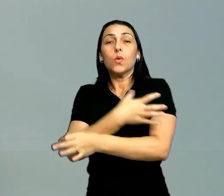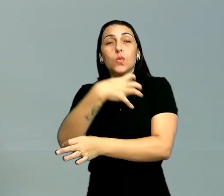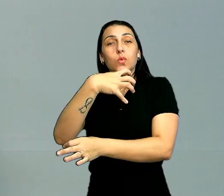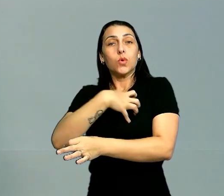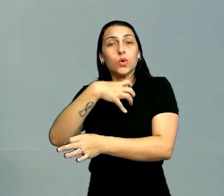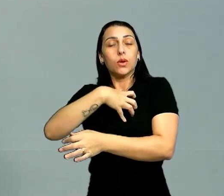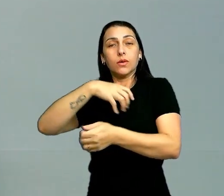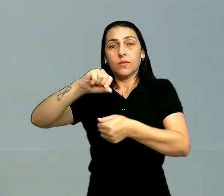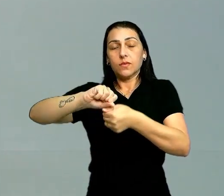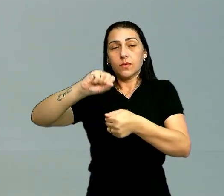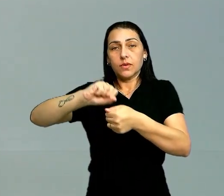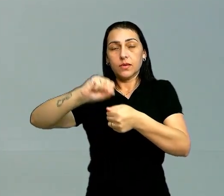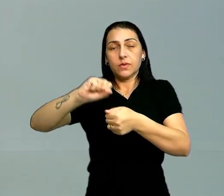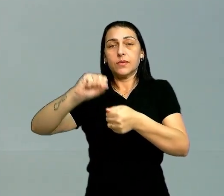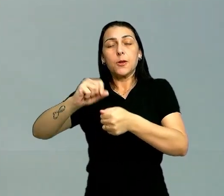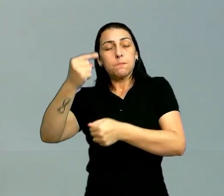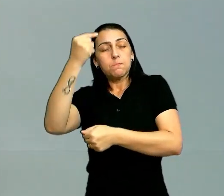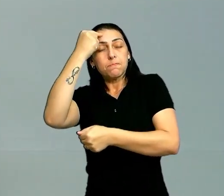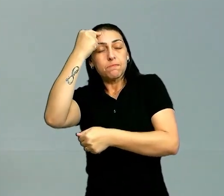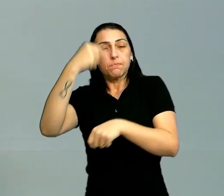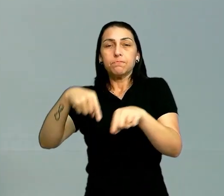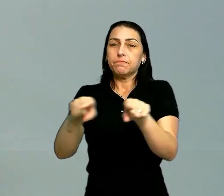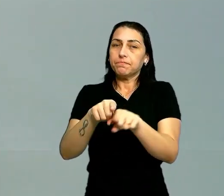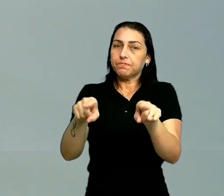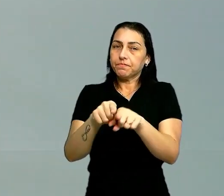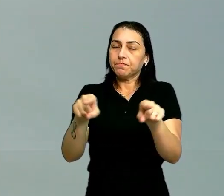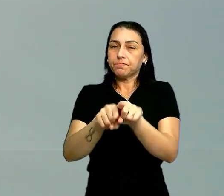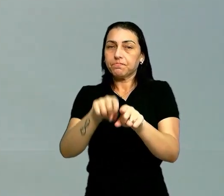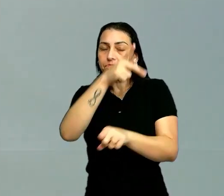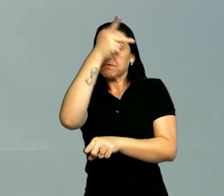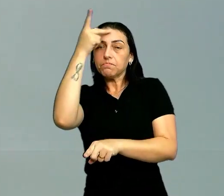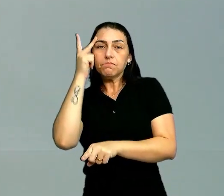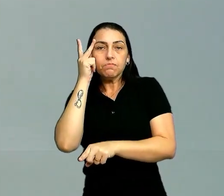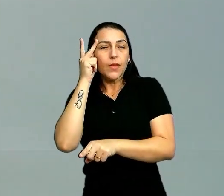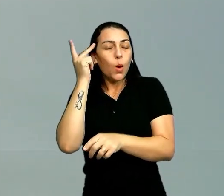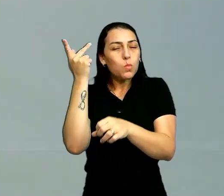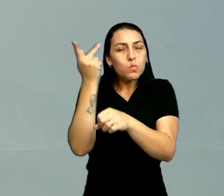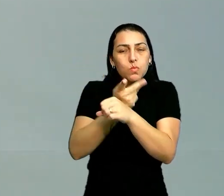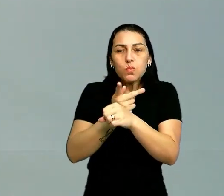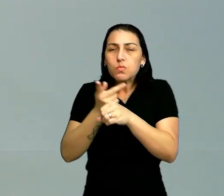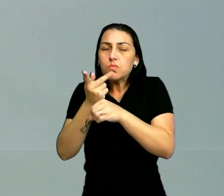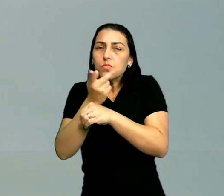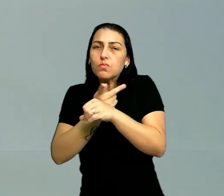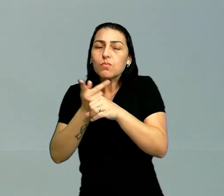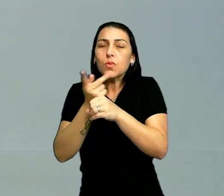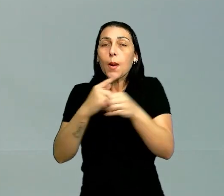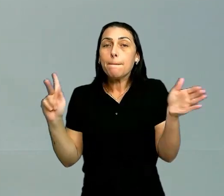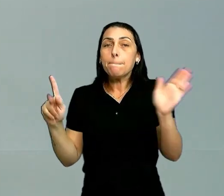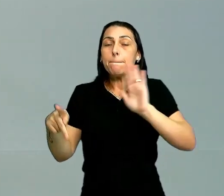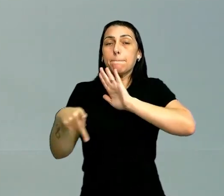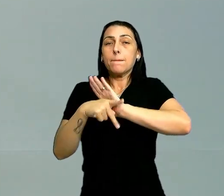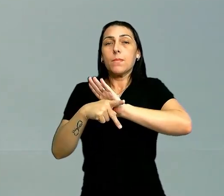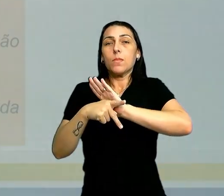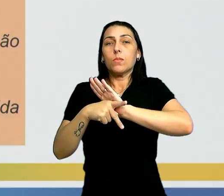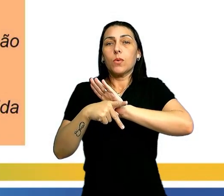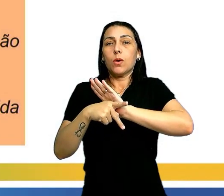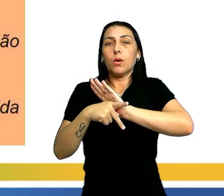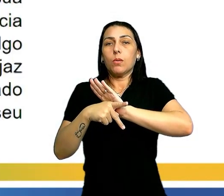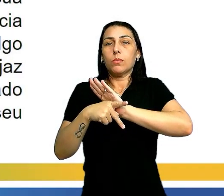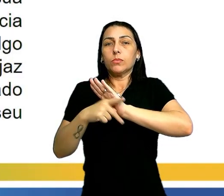de agir e o seu modo de pensar. Então é aquela pessoa que não procura gerar para si a